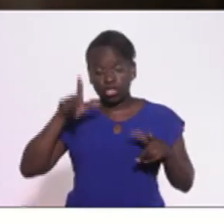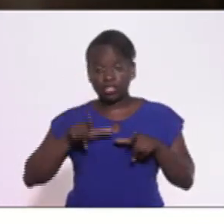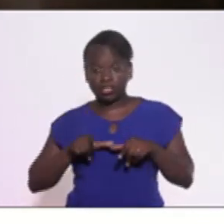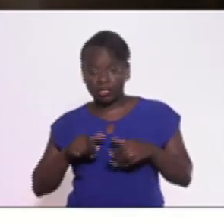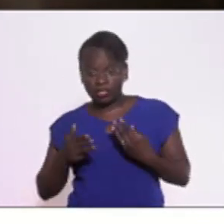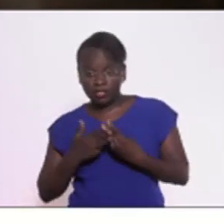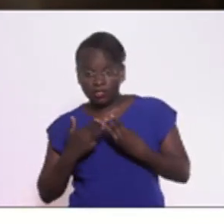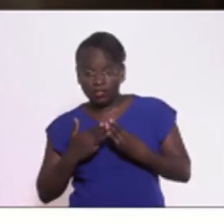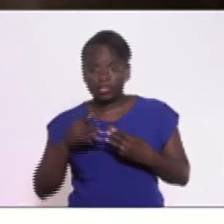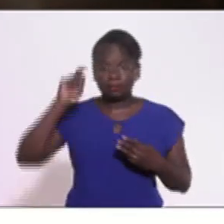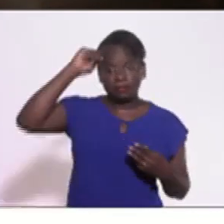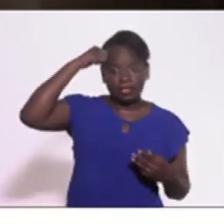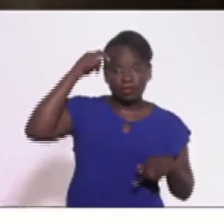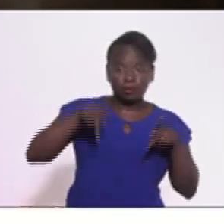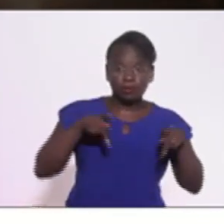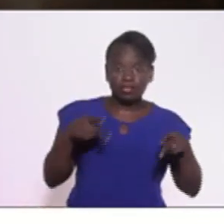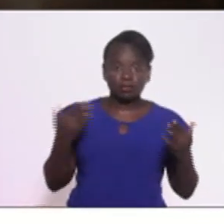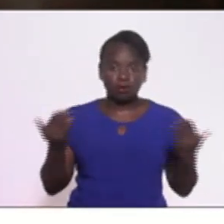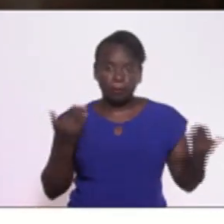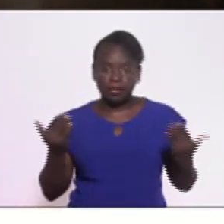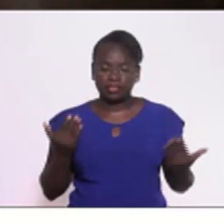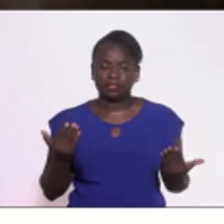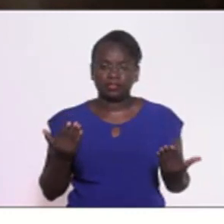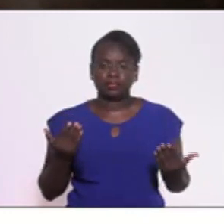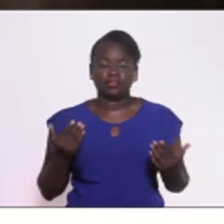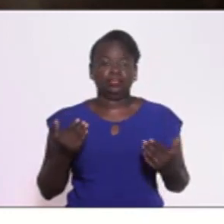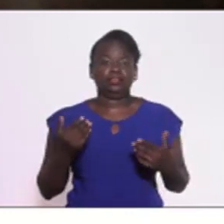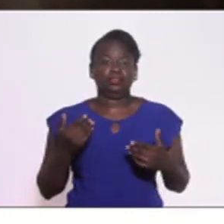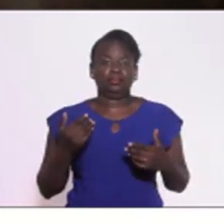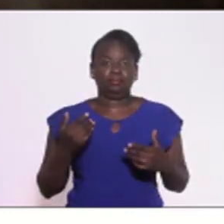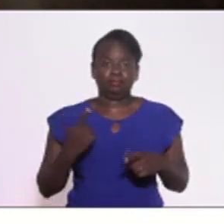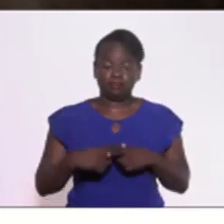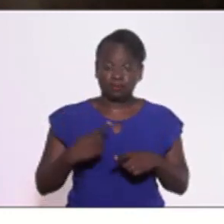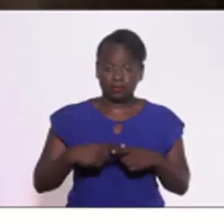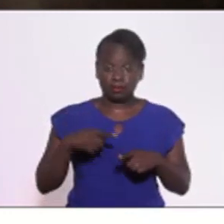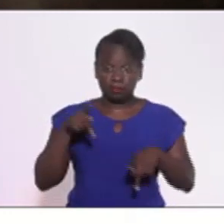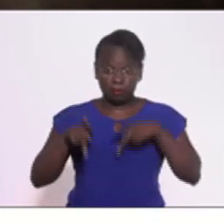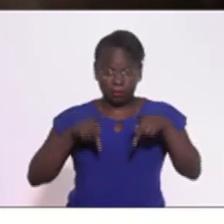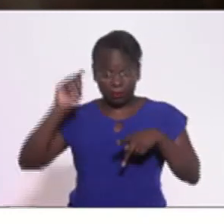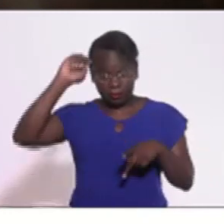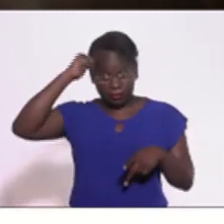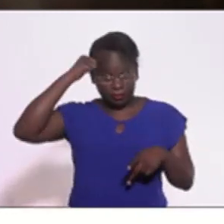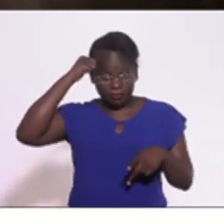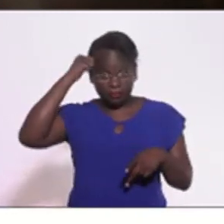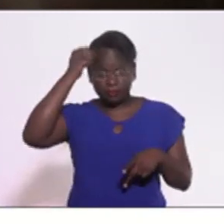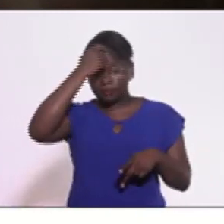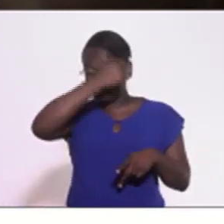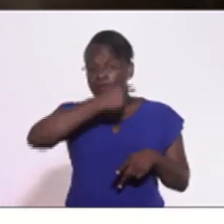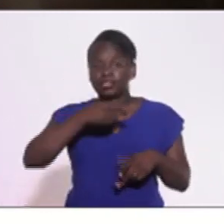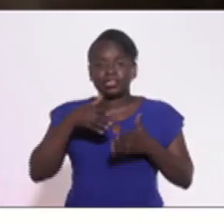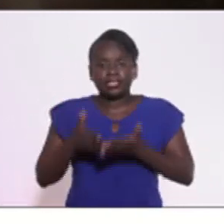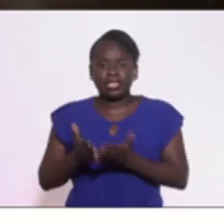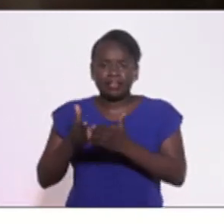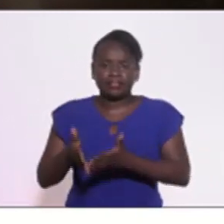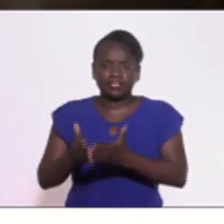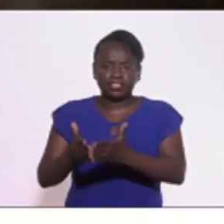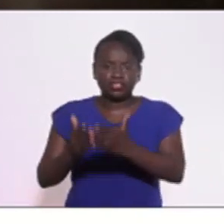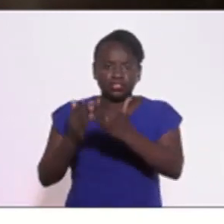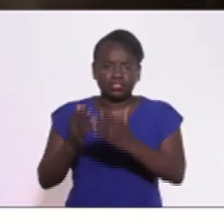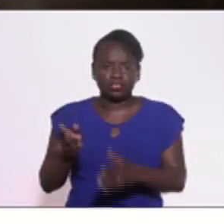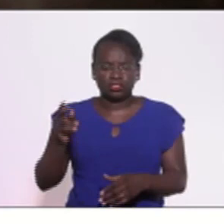negro, que, né, Patrícia, que o povo negro andava nos navios negreiros,